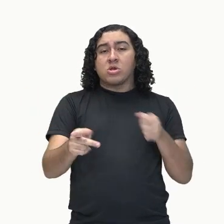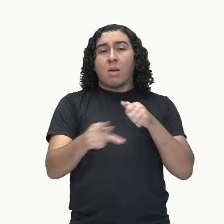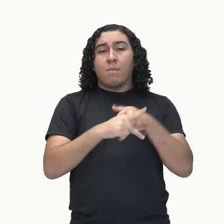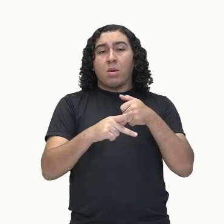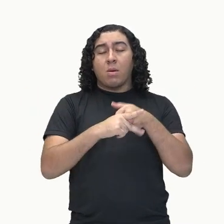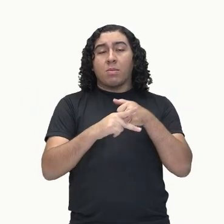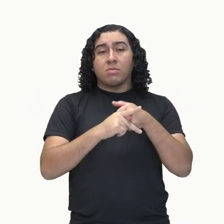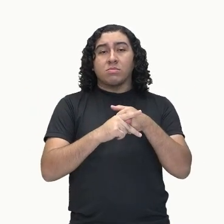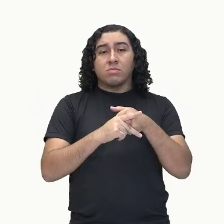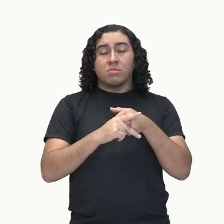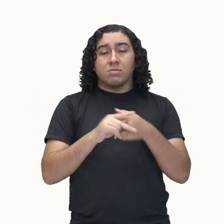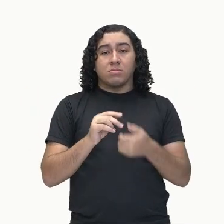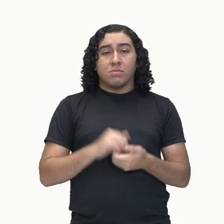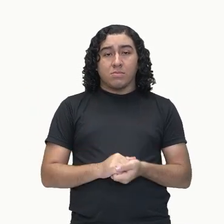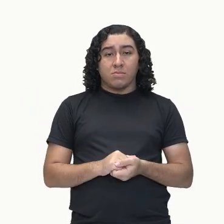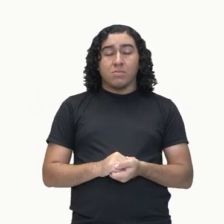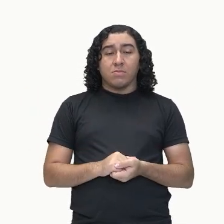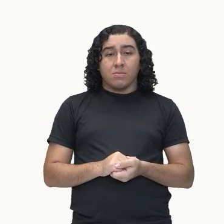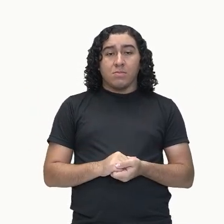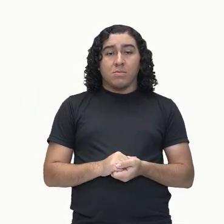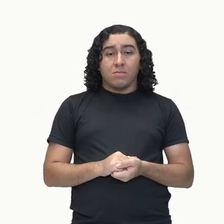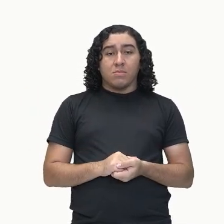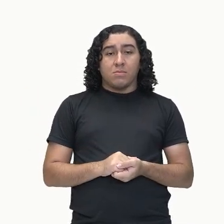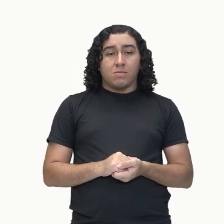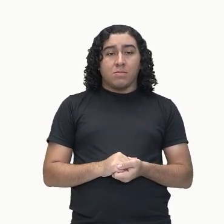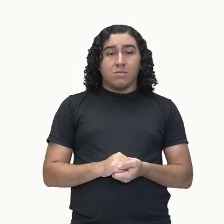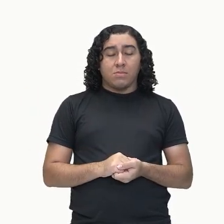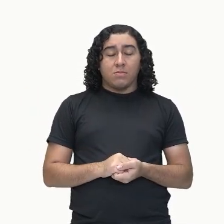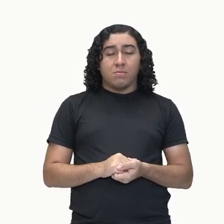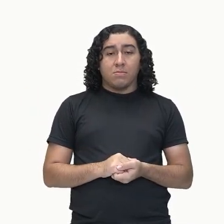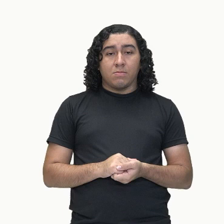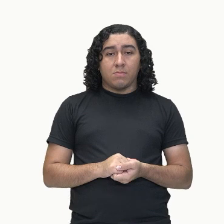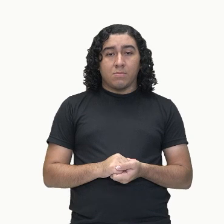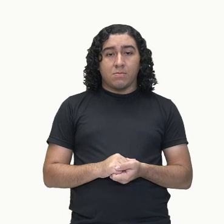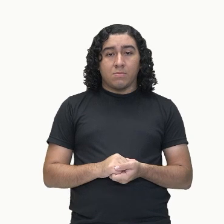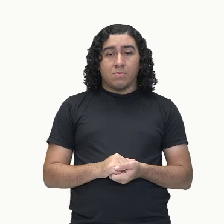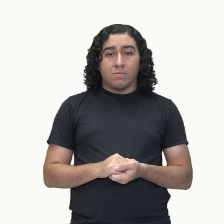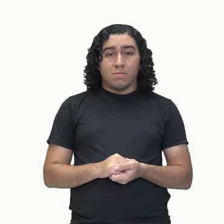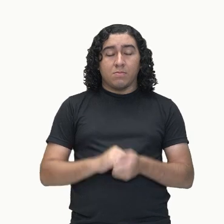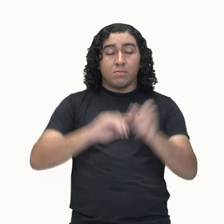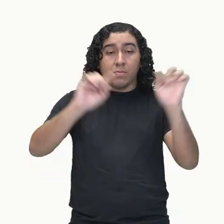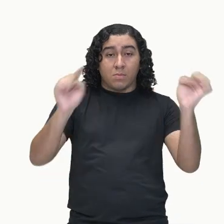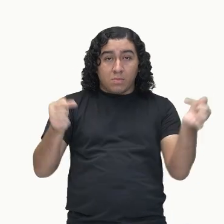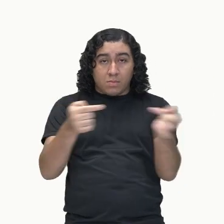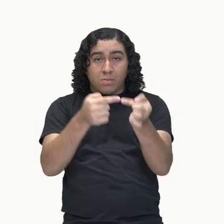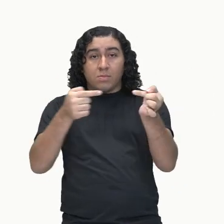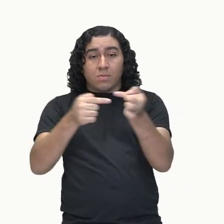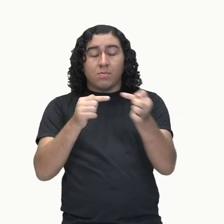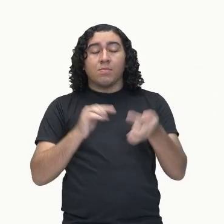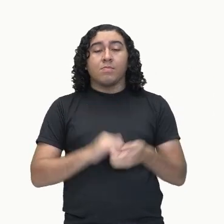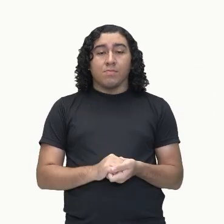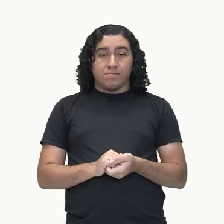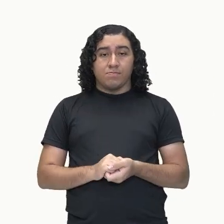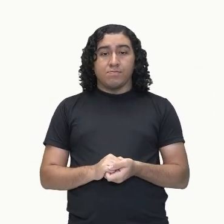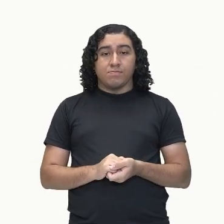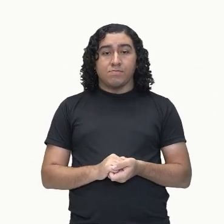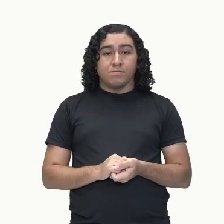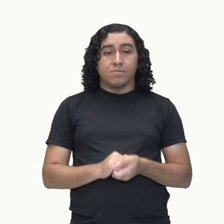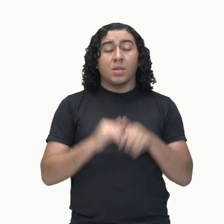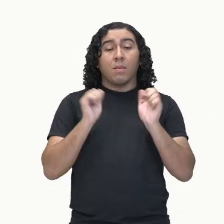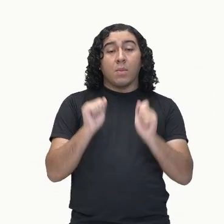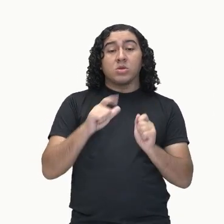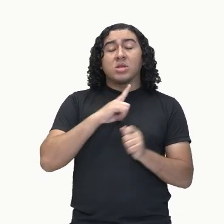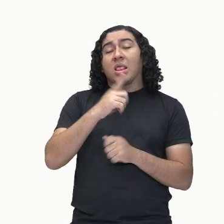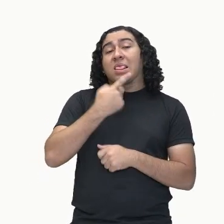na língua espanhola né que de empiece que tu empieces que el Maria empiece pode pode expressar